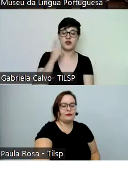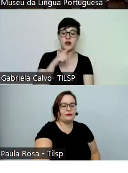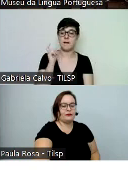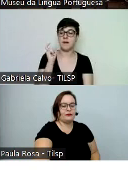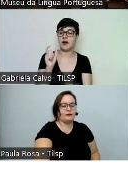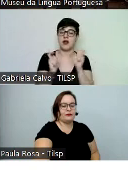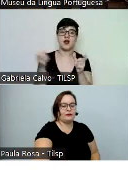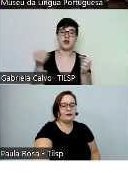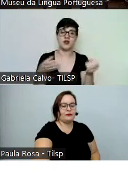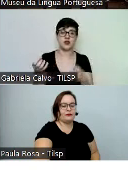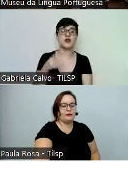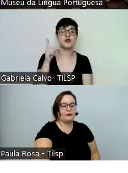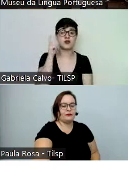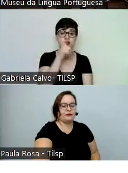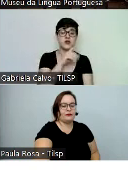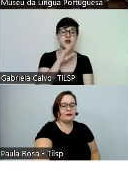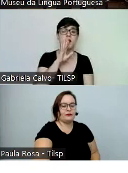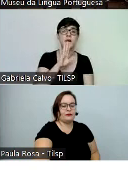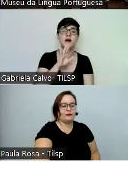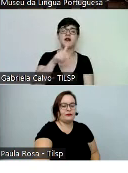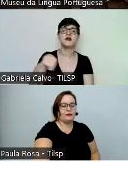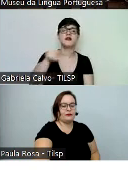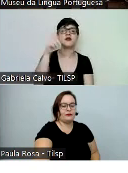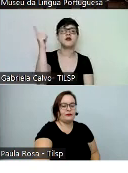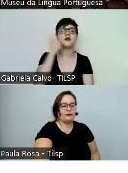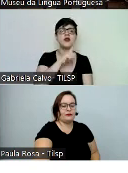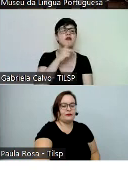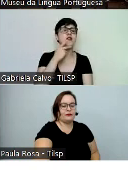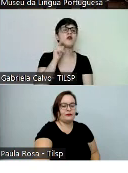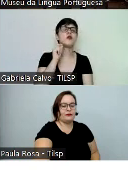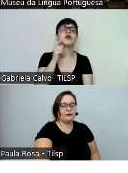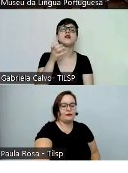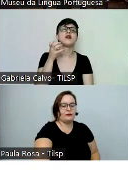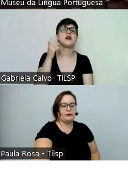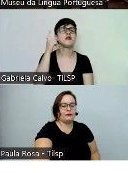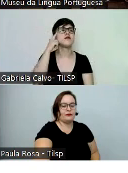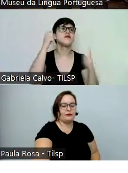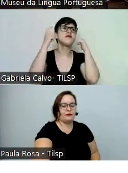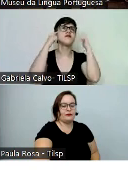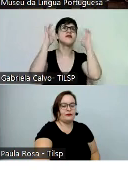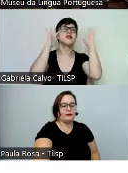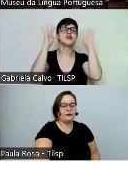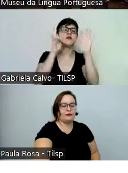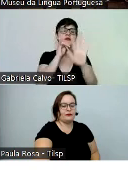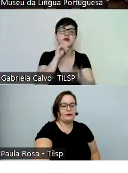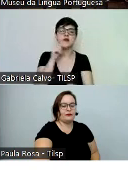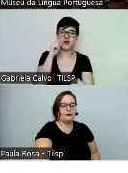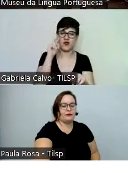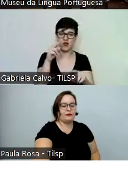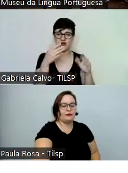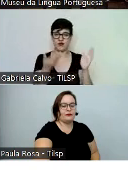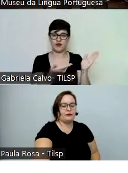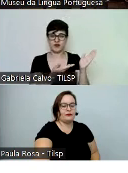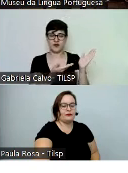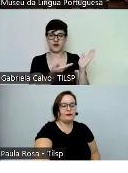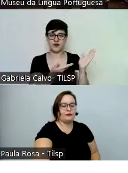novos itens culturais Mas eles sempre conseguem expressar o que eles querem de formas muito criativas e muito inventivas por exemplo nesse painel na língua